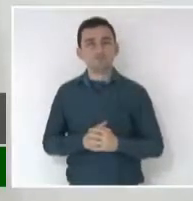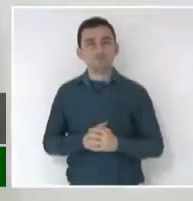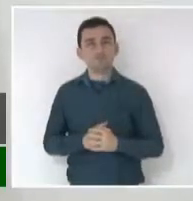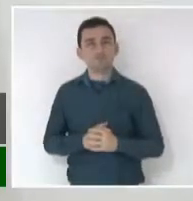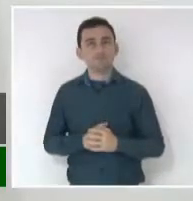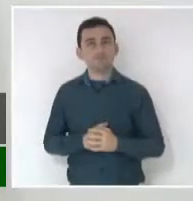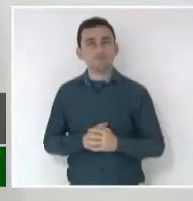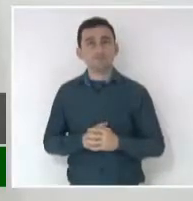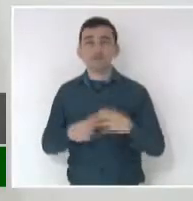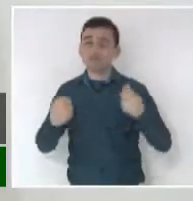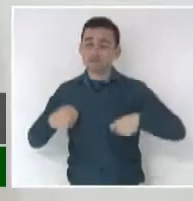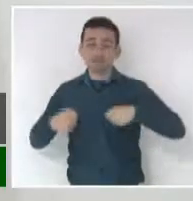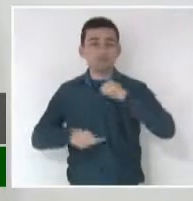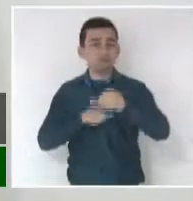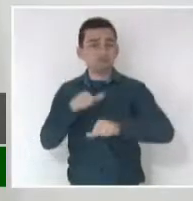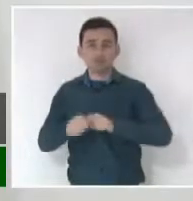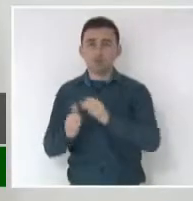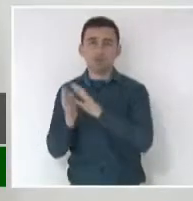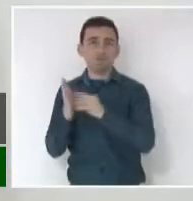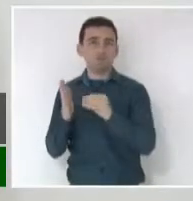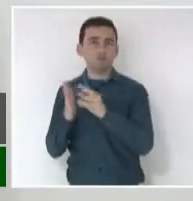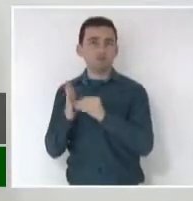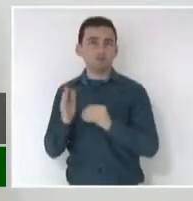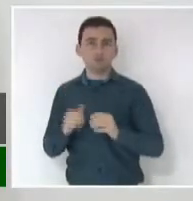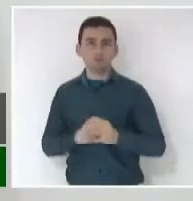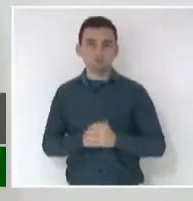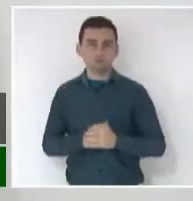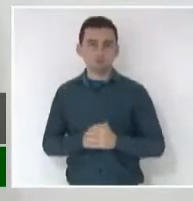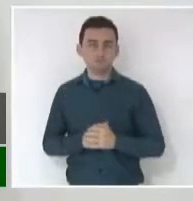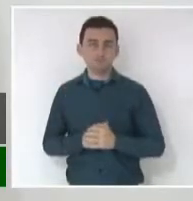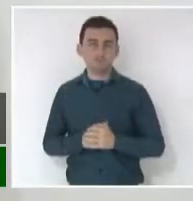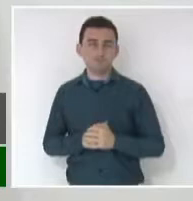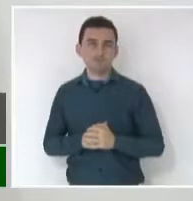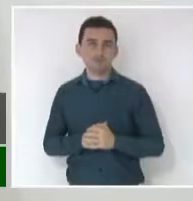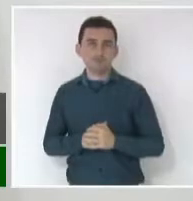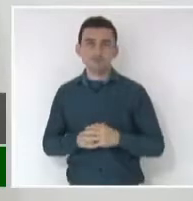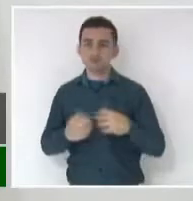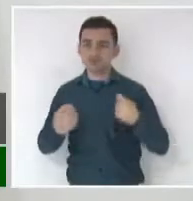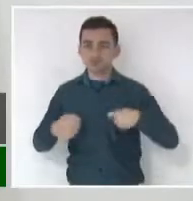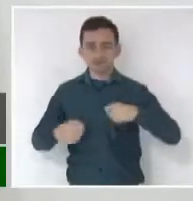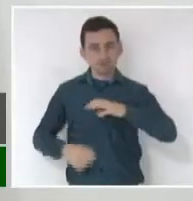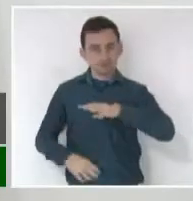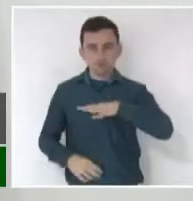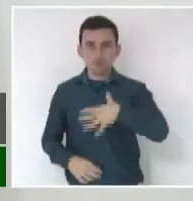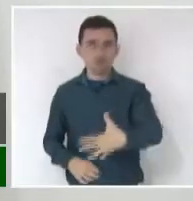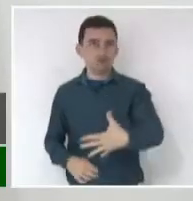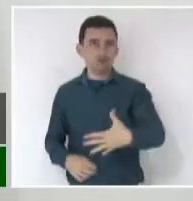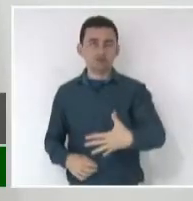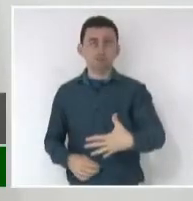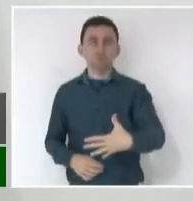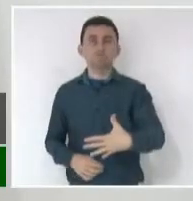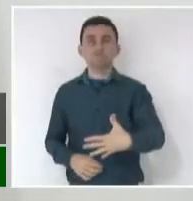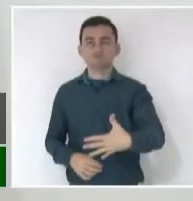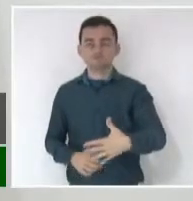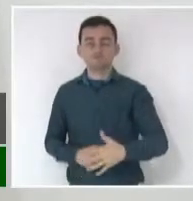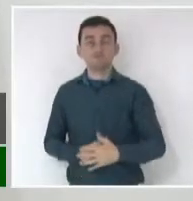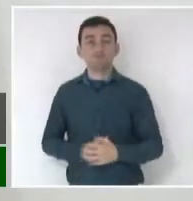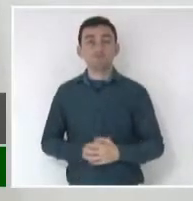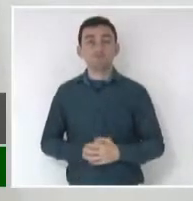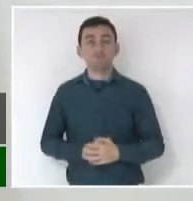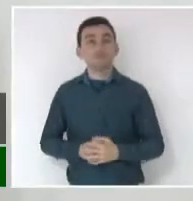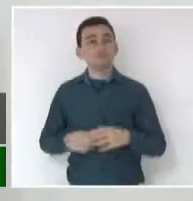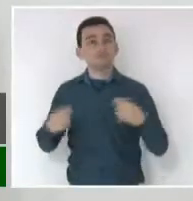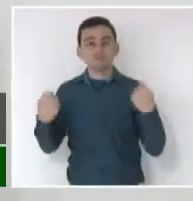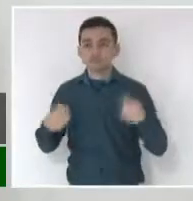É preciso mudar o modelo. E nós temos que ter ousadia nesse sentido. Temos que